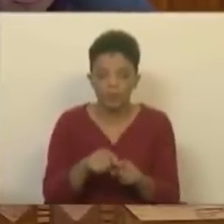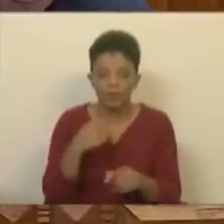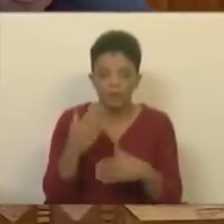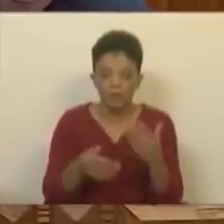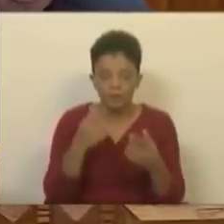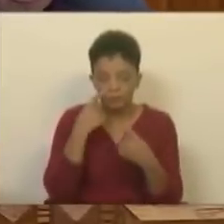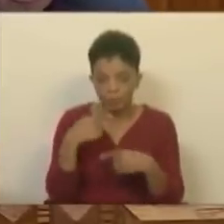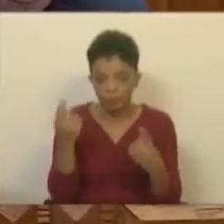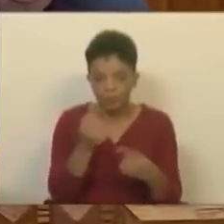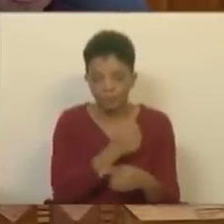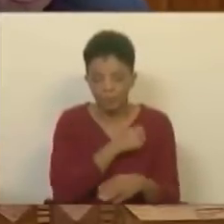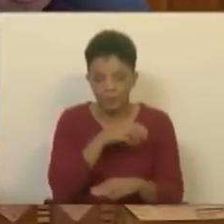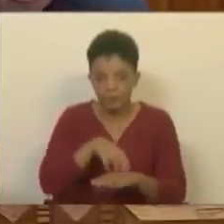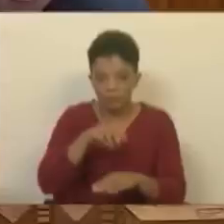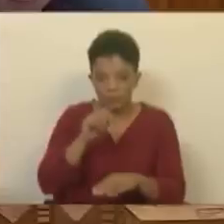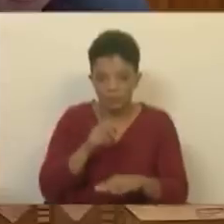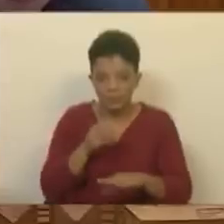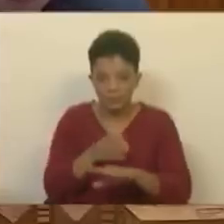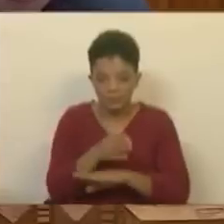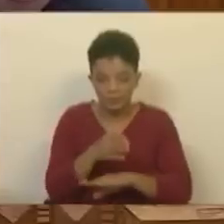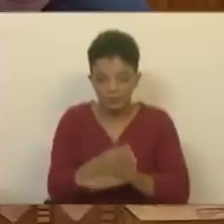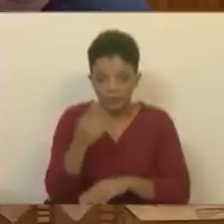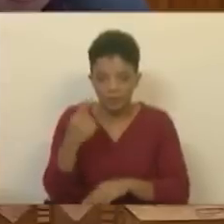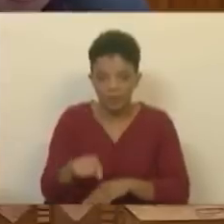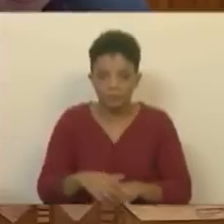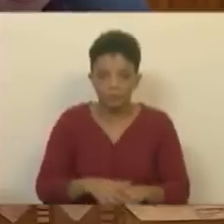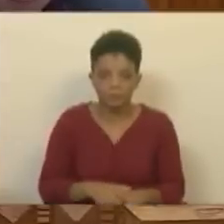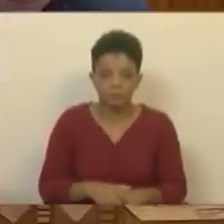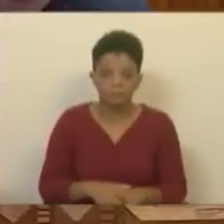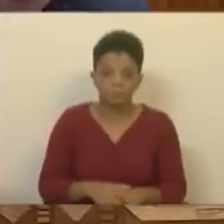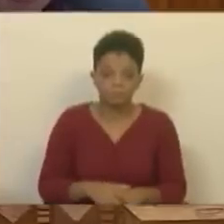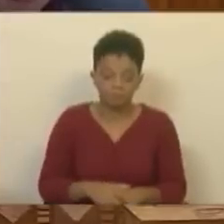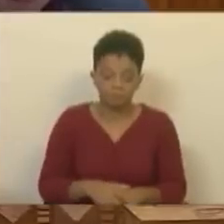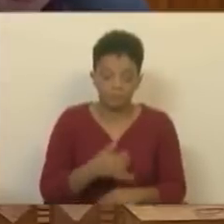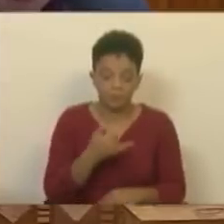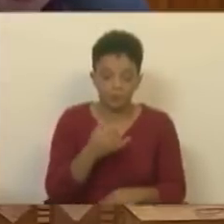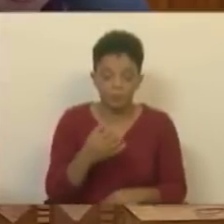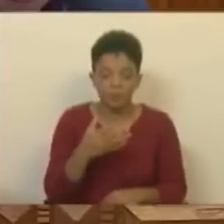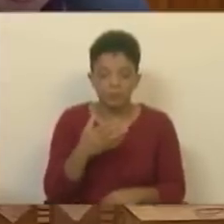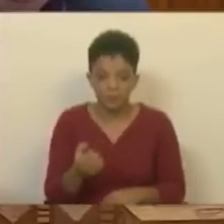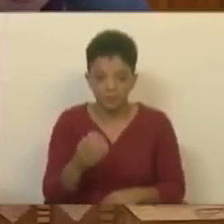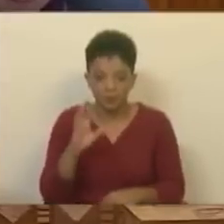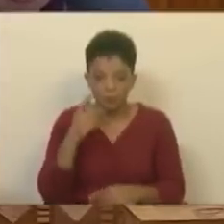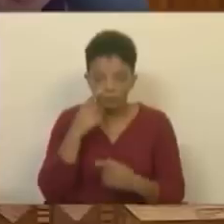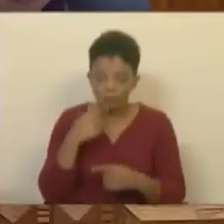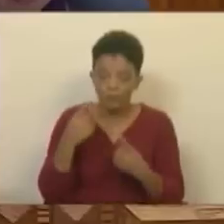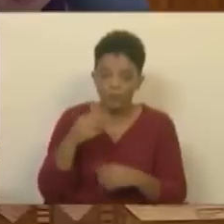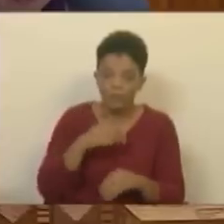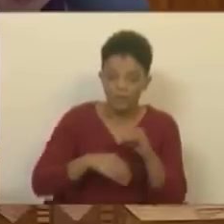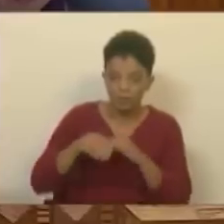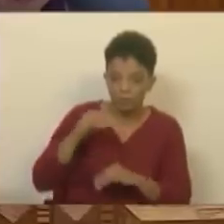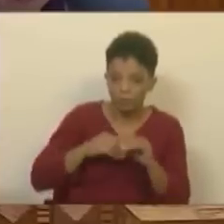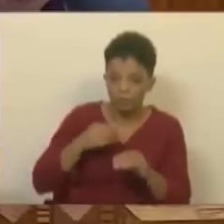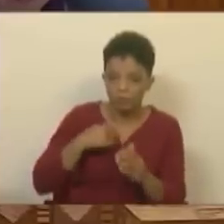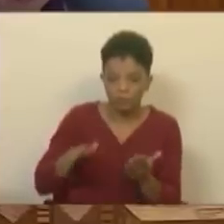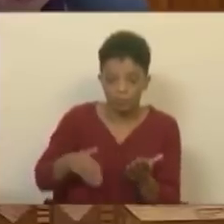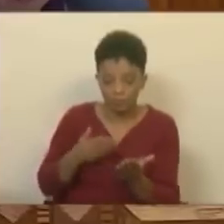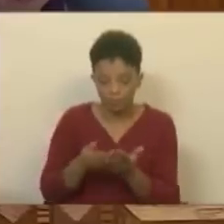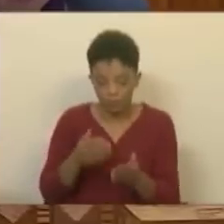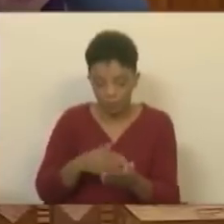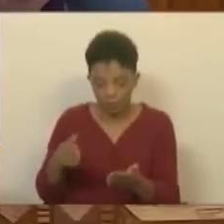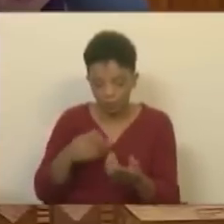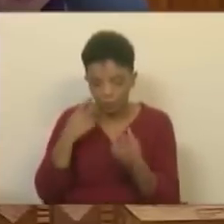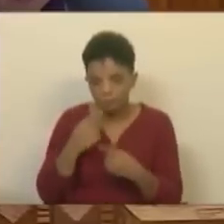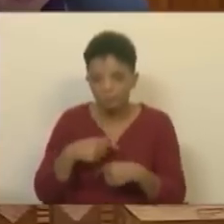habitação e Garanta a habitação acessível e por isso quando me apresentei eleições propus na altura